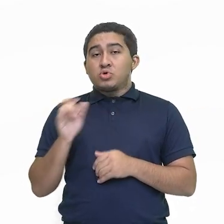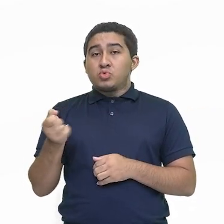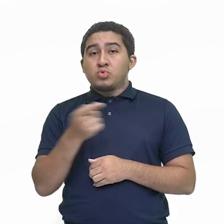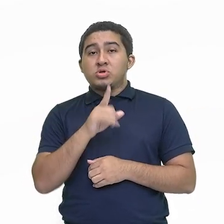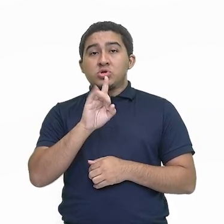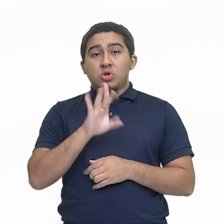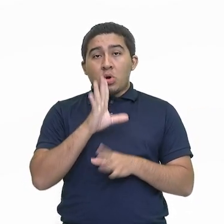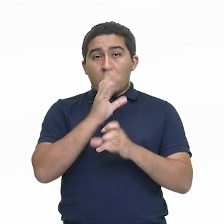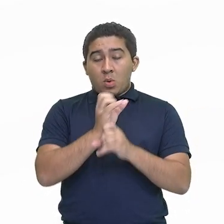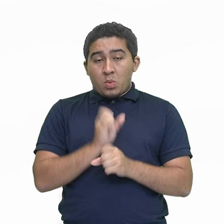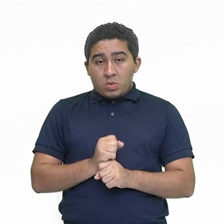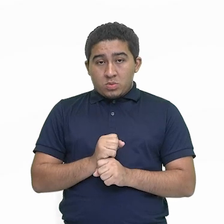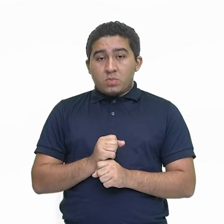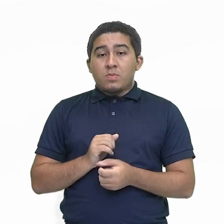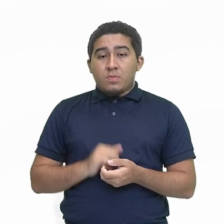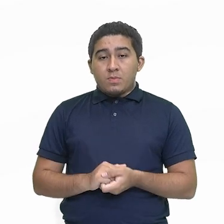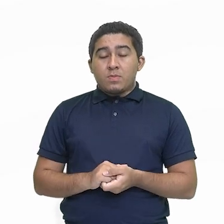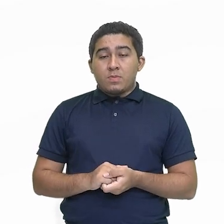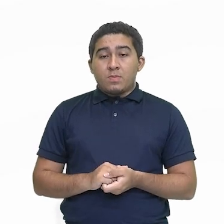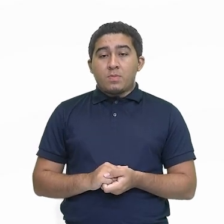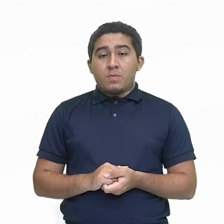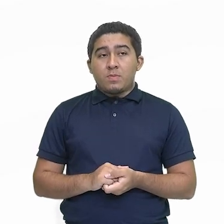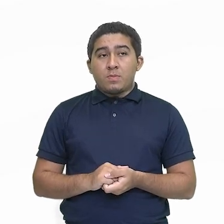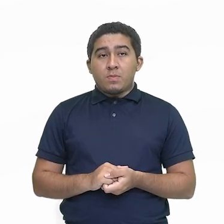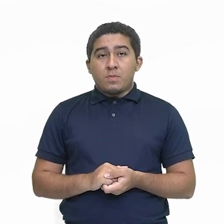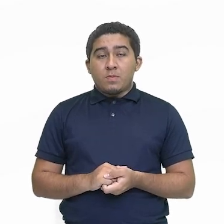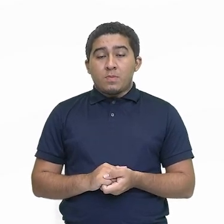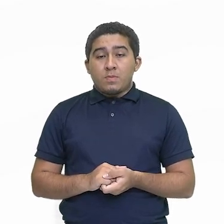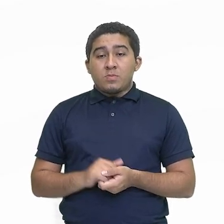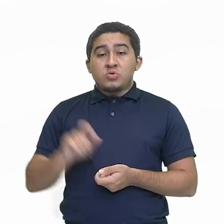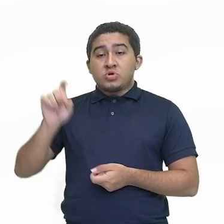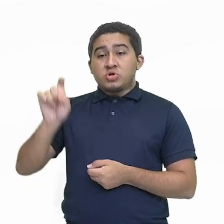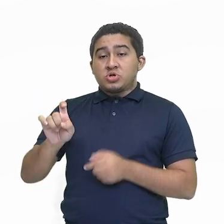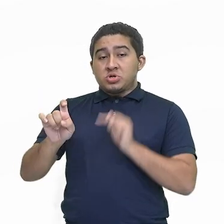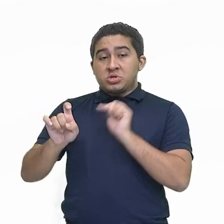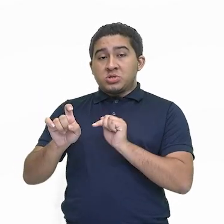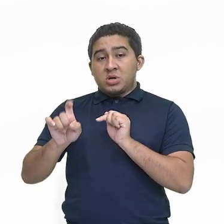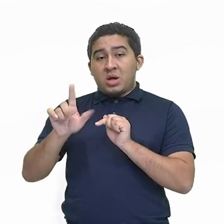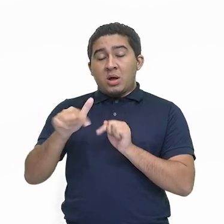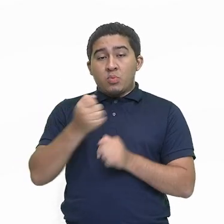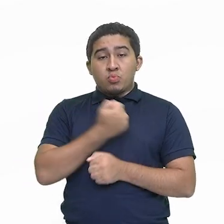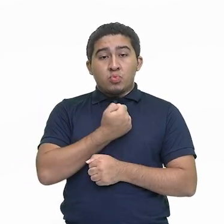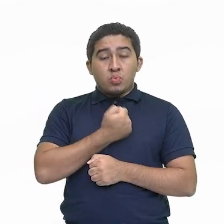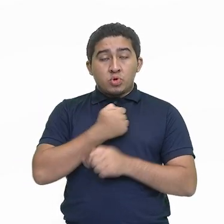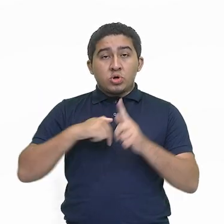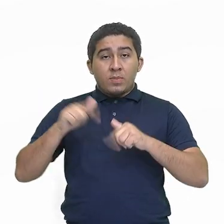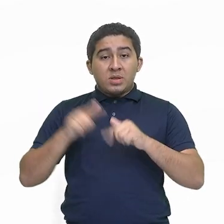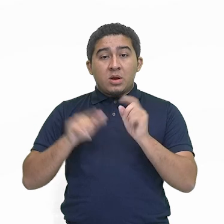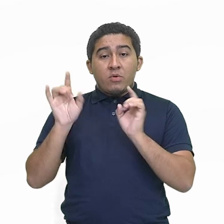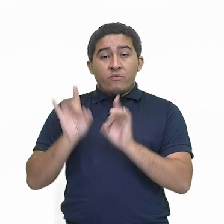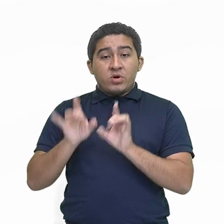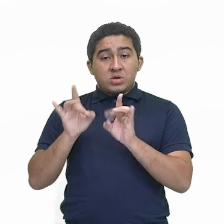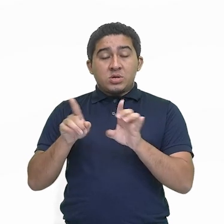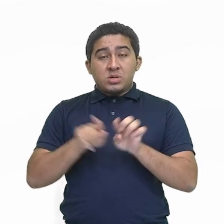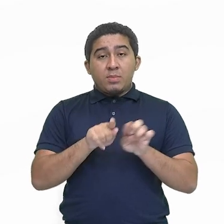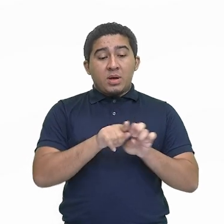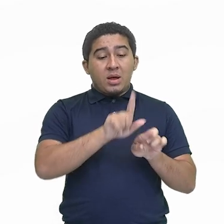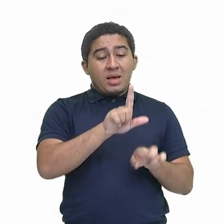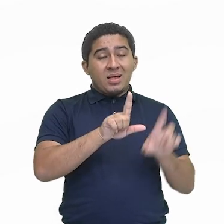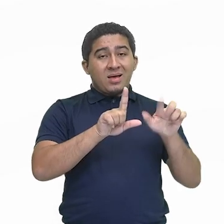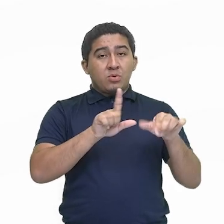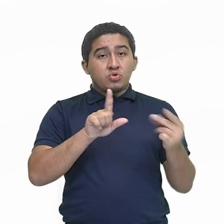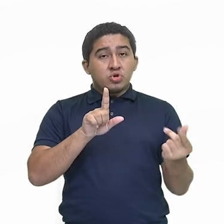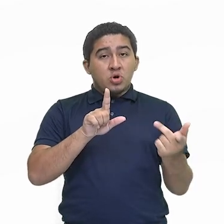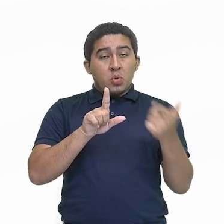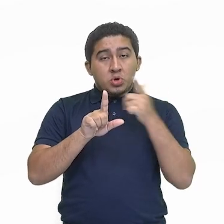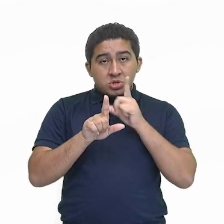ficar fazendo conta, tá bom? Então aí, o X representa o número de produtos vendidos, né? E L é o lucro em reais,